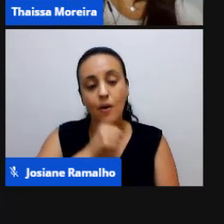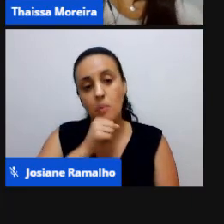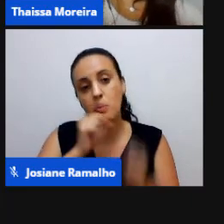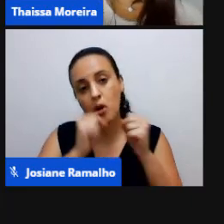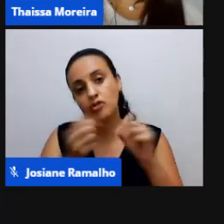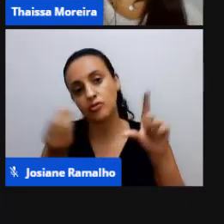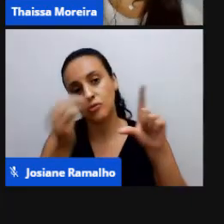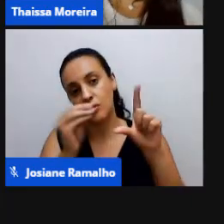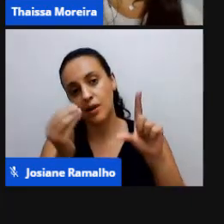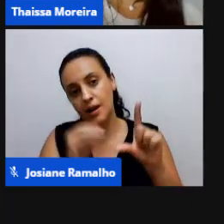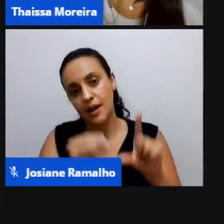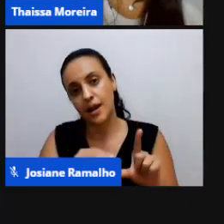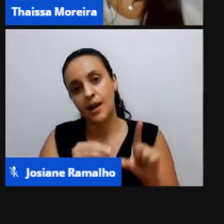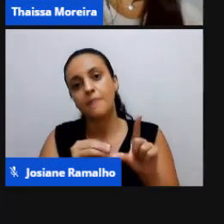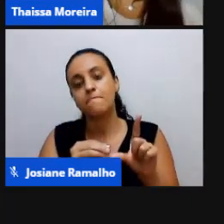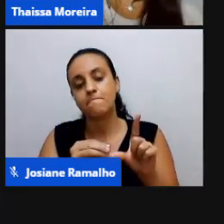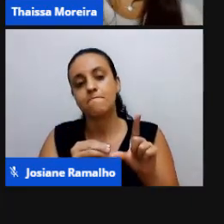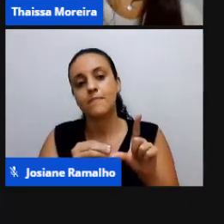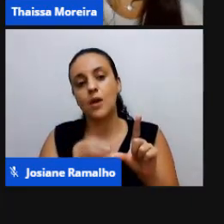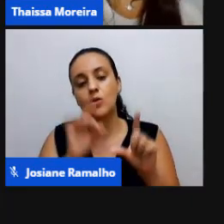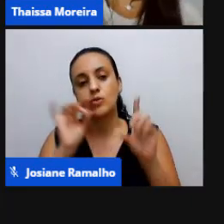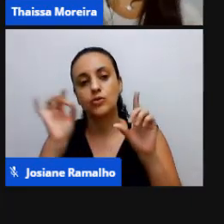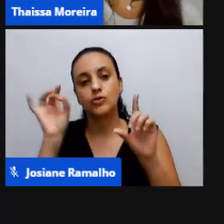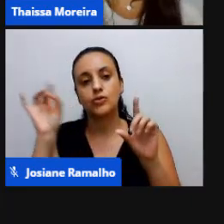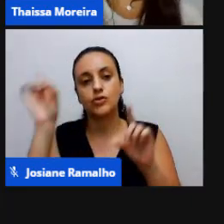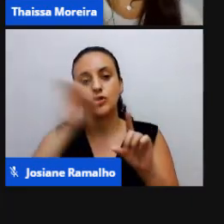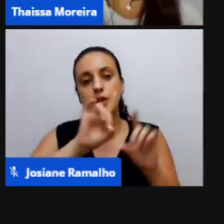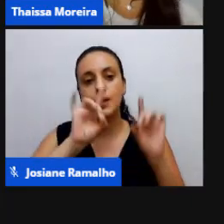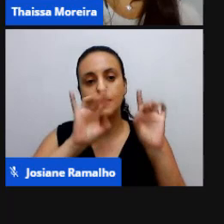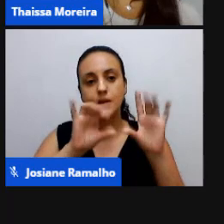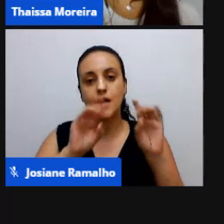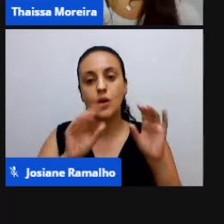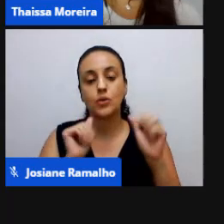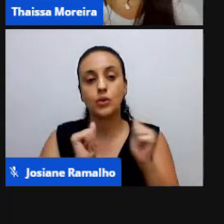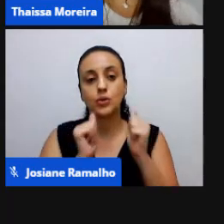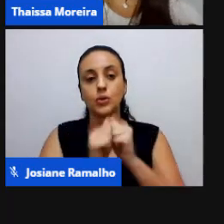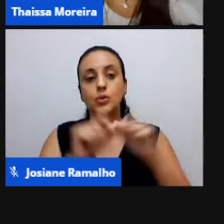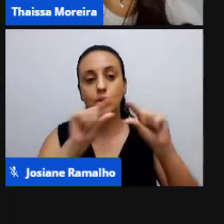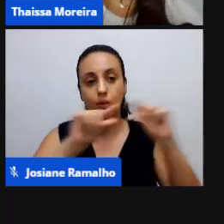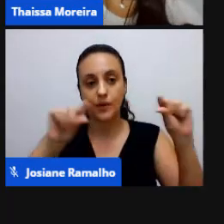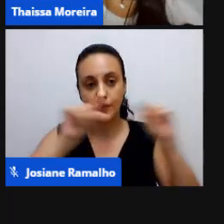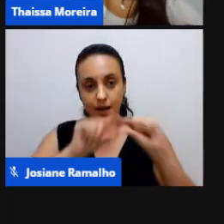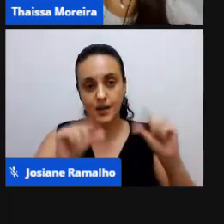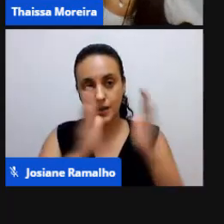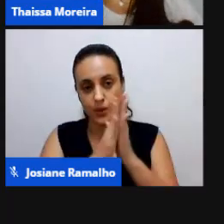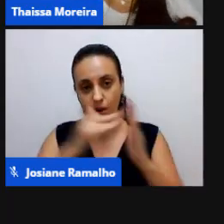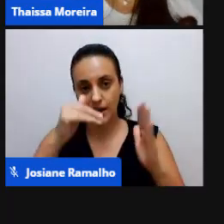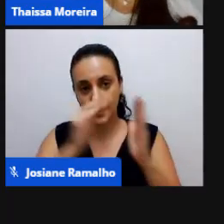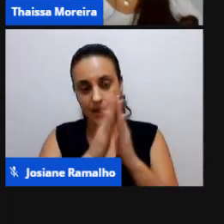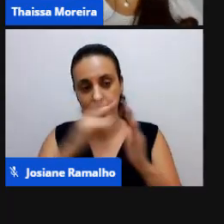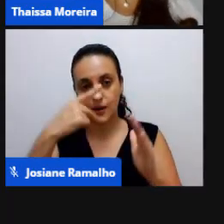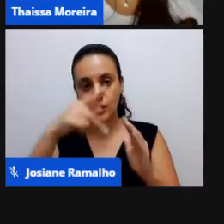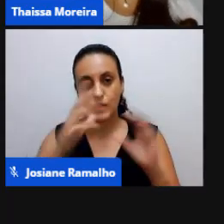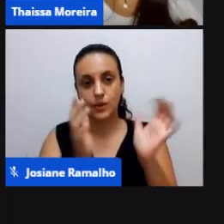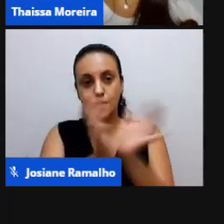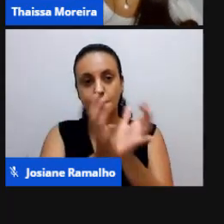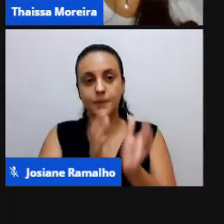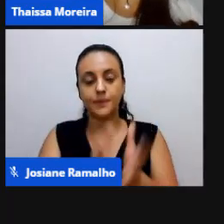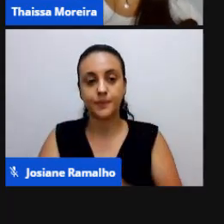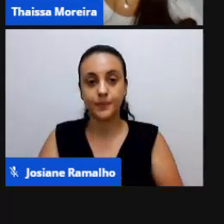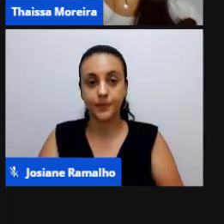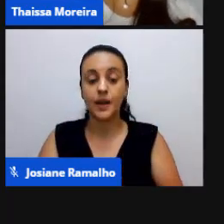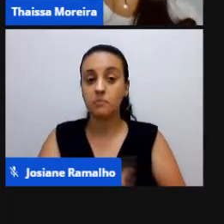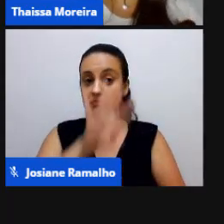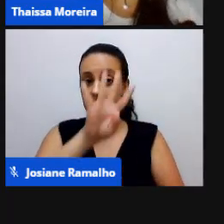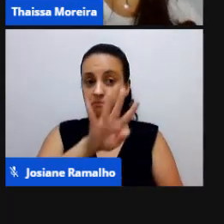as frases no calendário da sua turma, ok? E esse